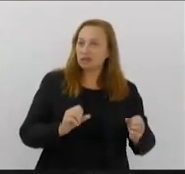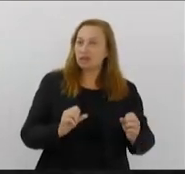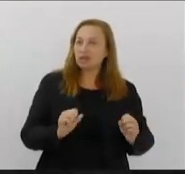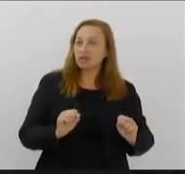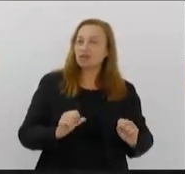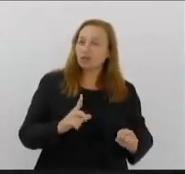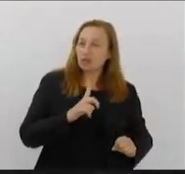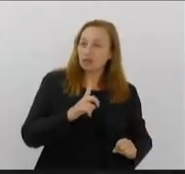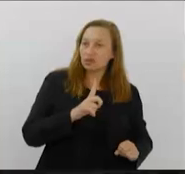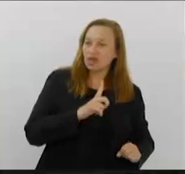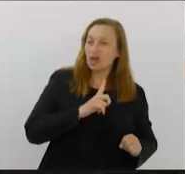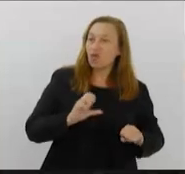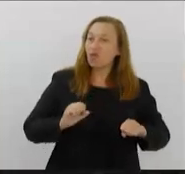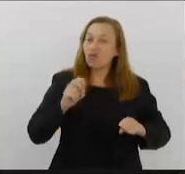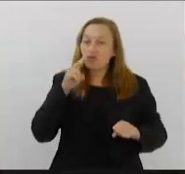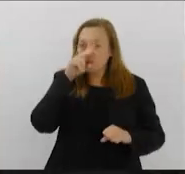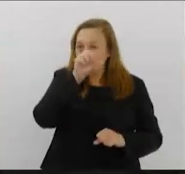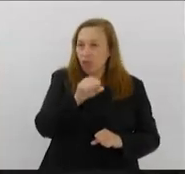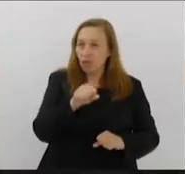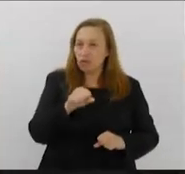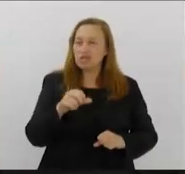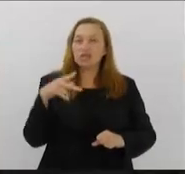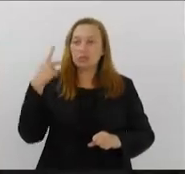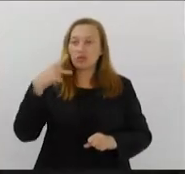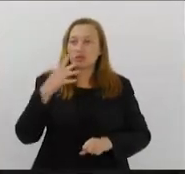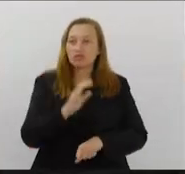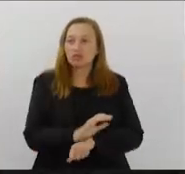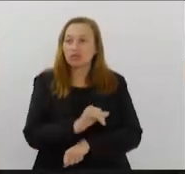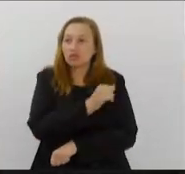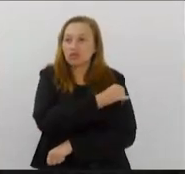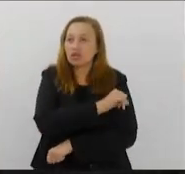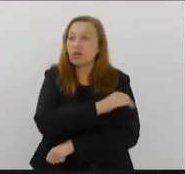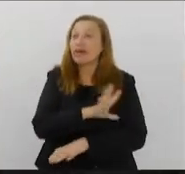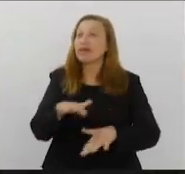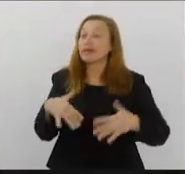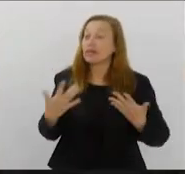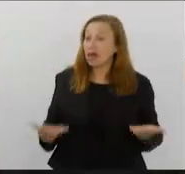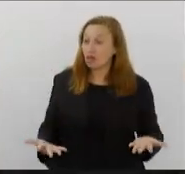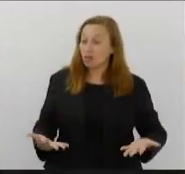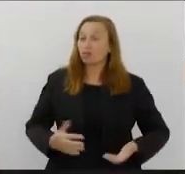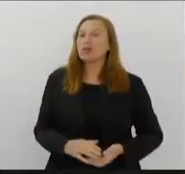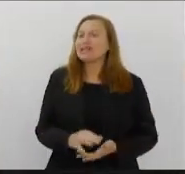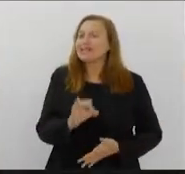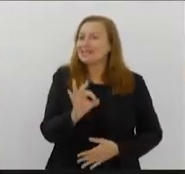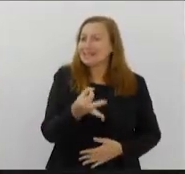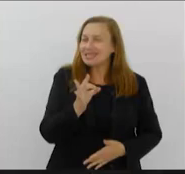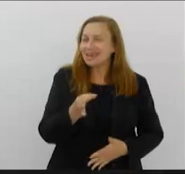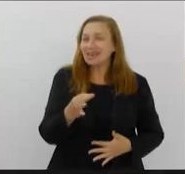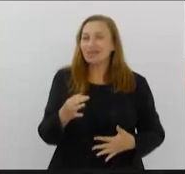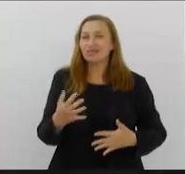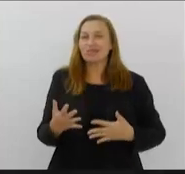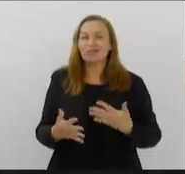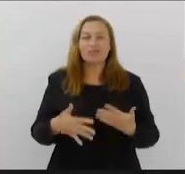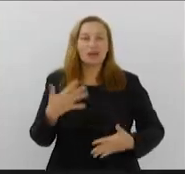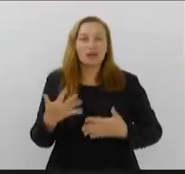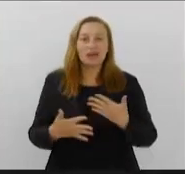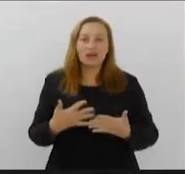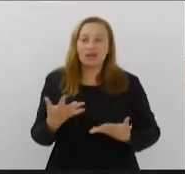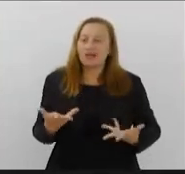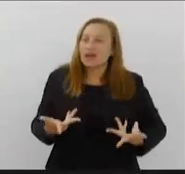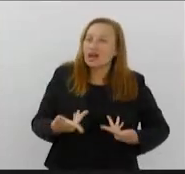parlamento também, da política do Estado do Rio de Janeiro. Então, é de fato muito honroso